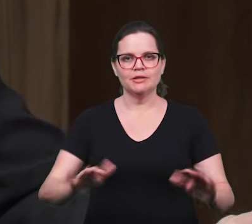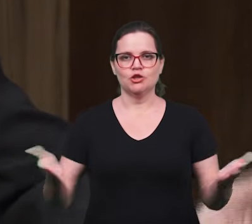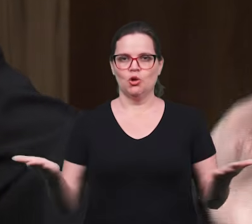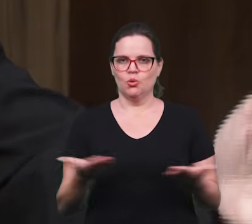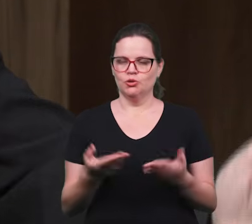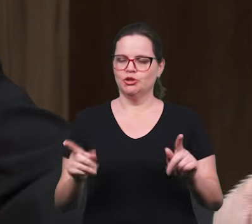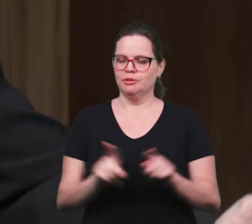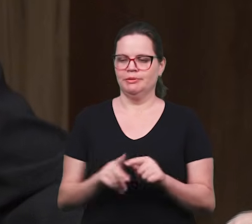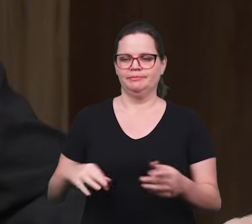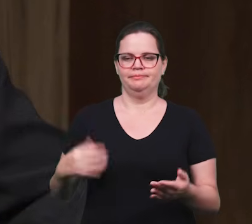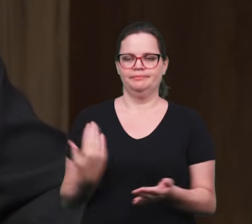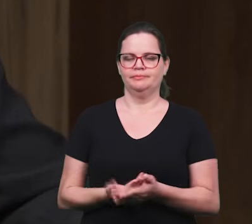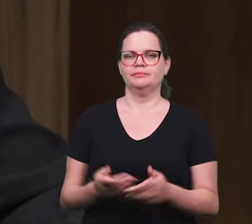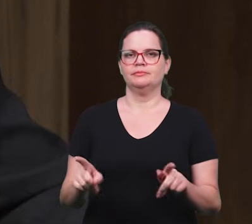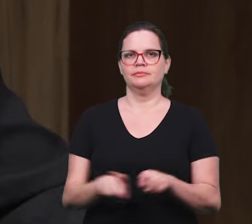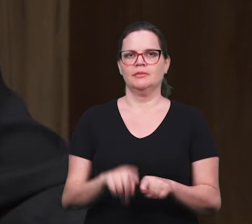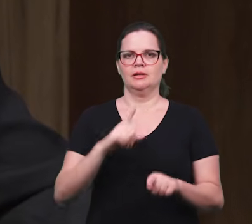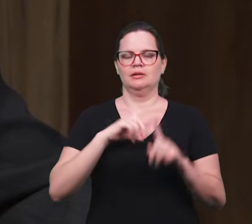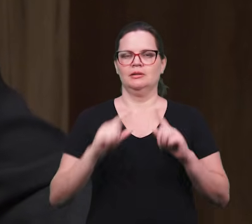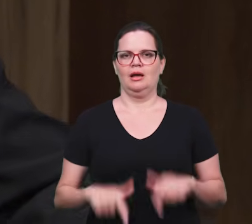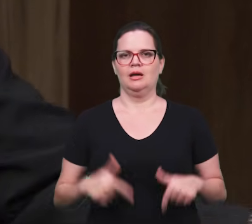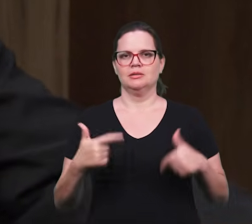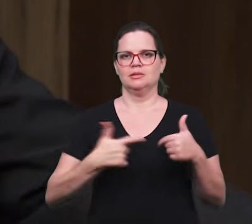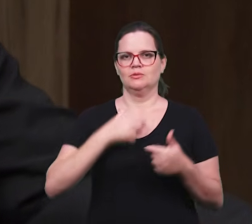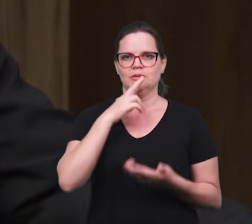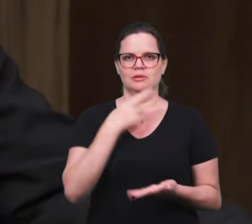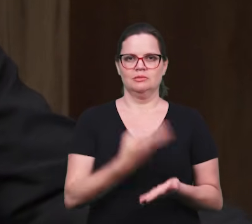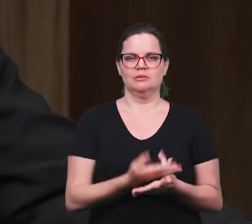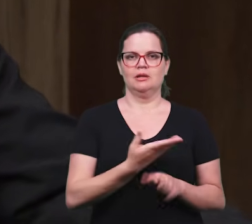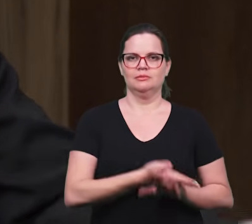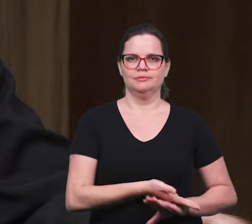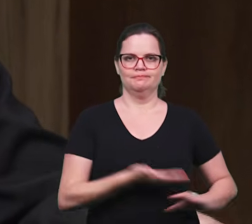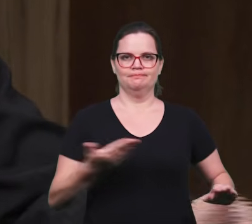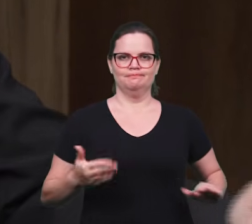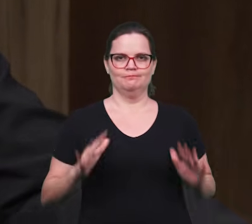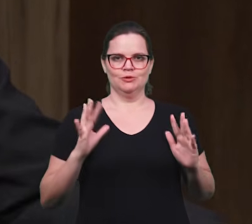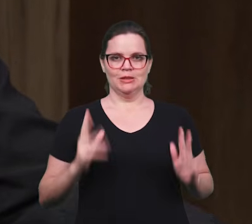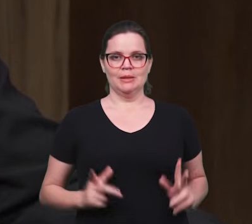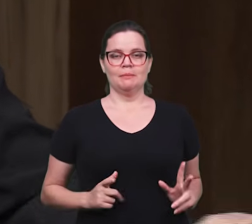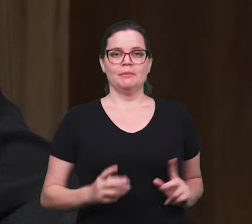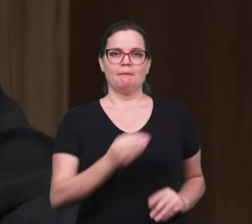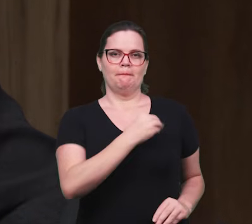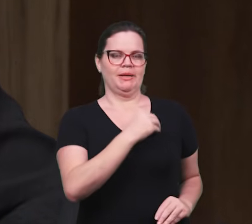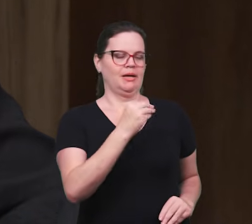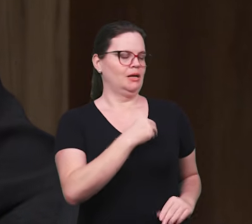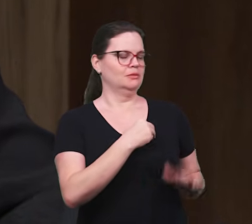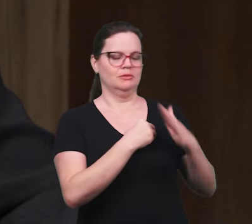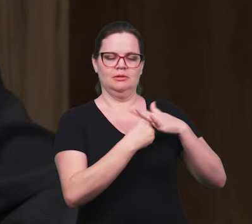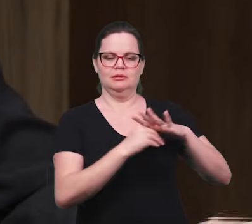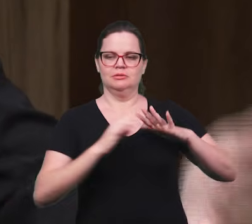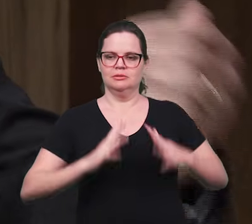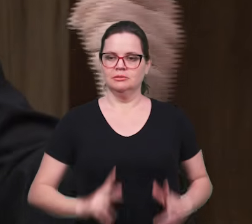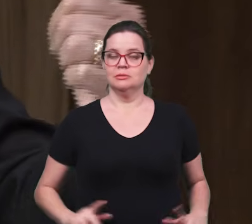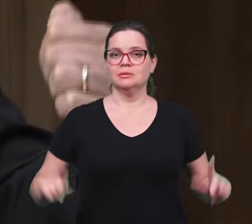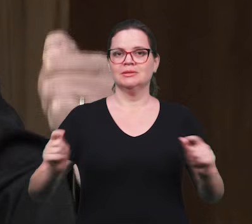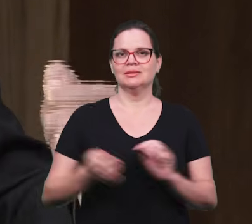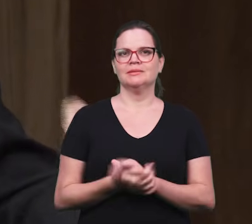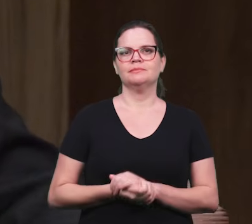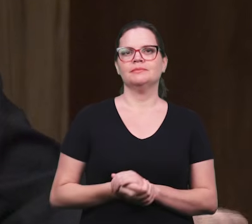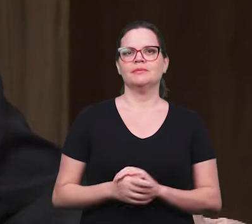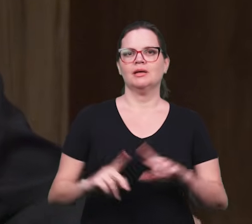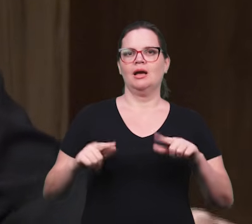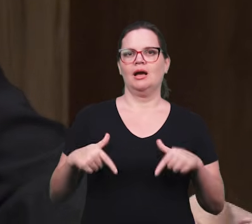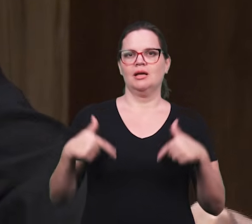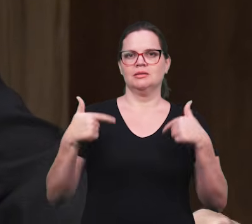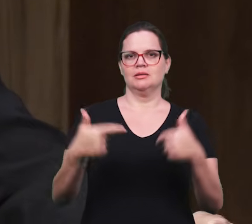fé que gera em nós santificação, que nos afasta do pecado, que nos afasta do mundo, essa fé que vem pela ação